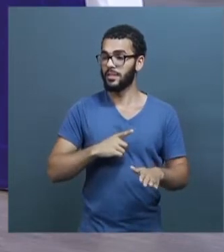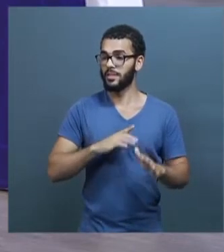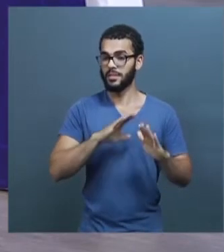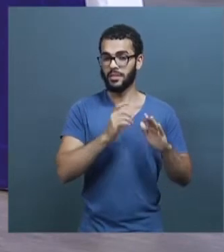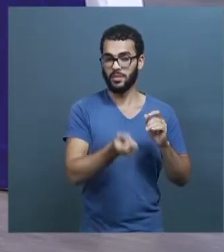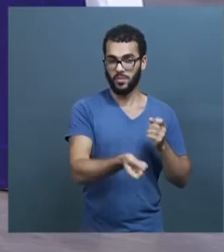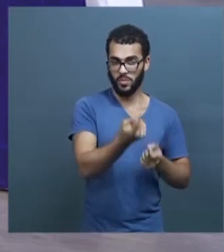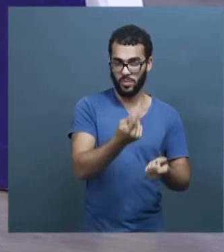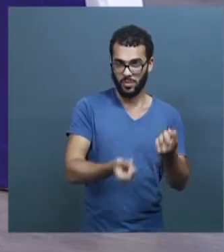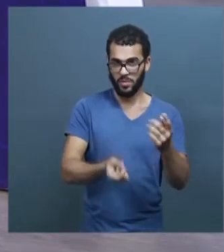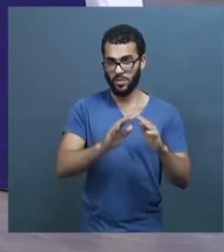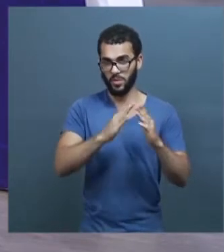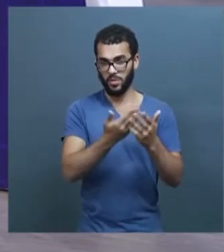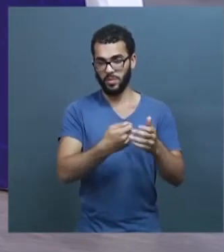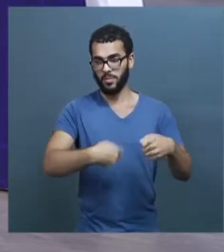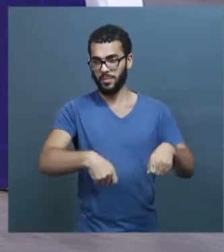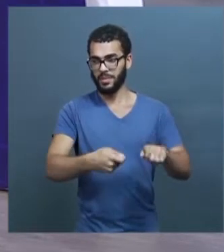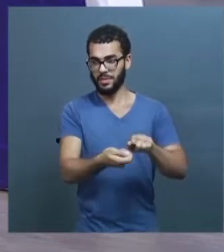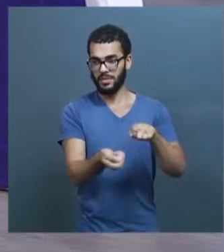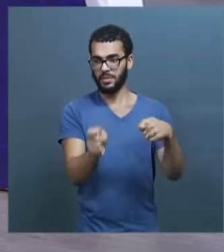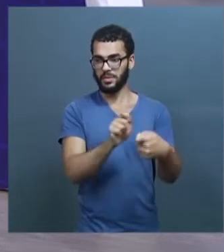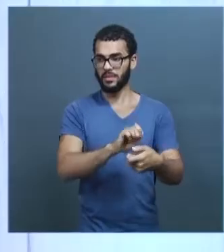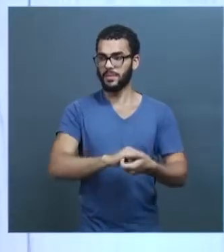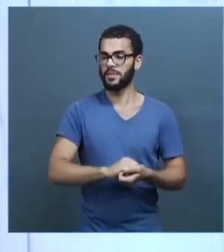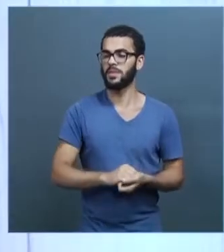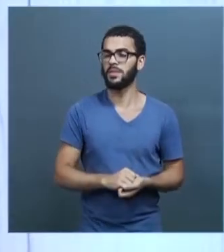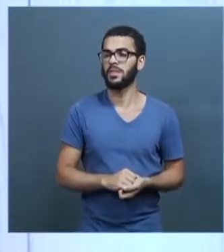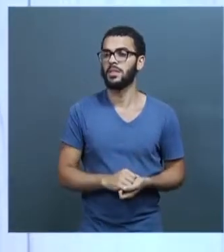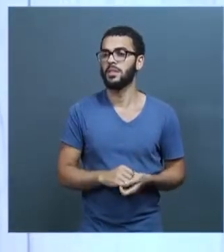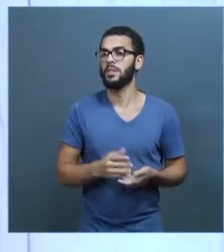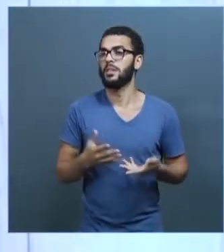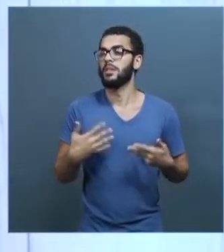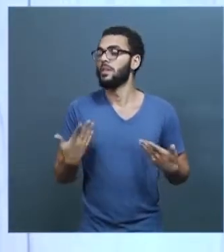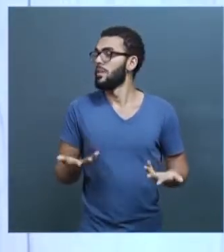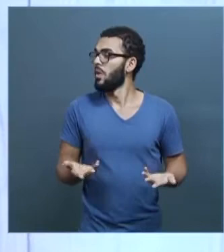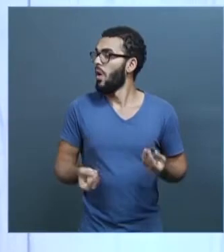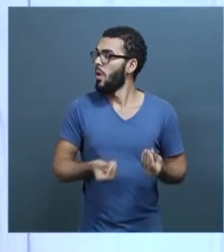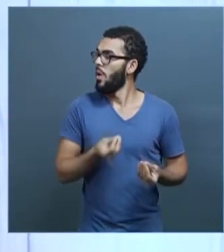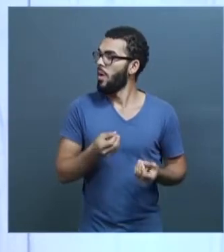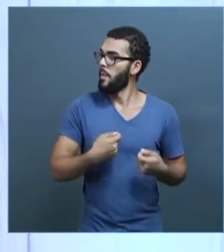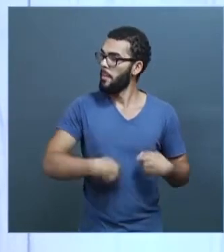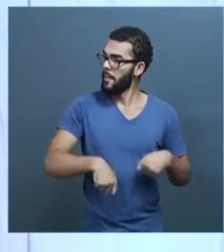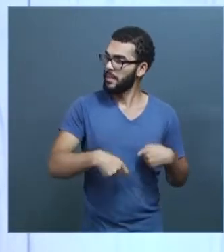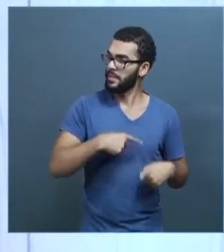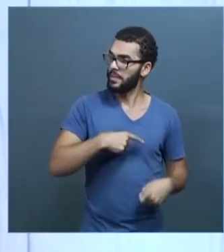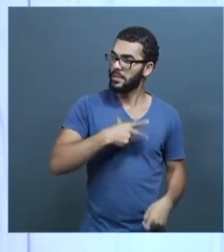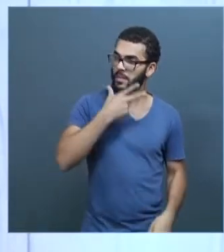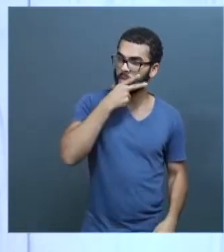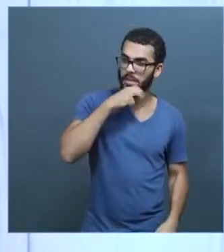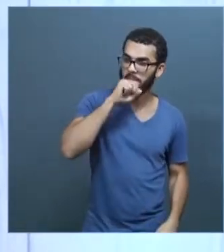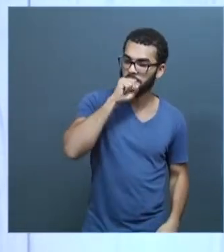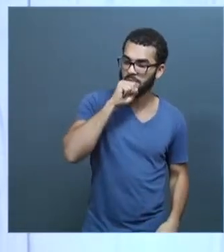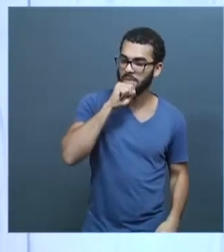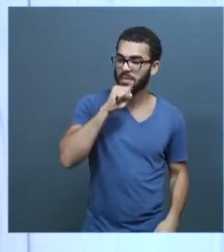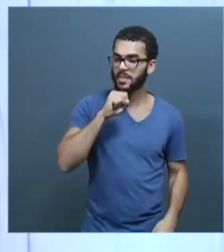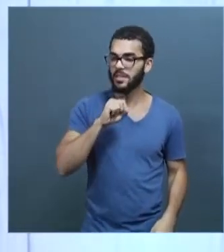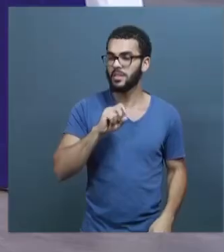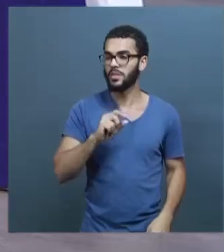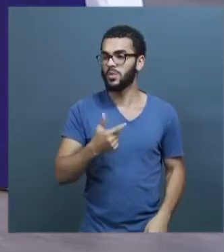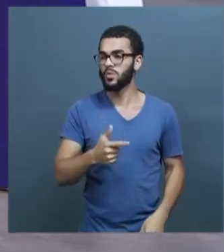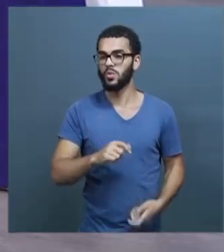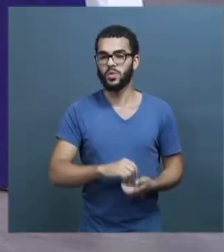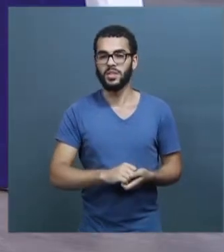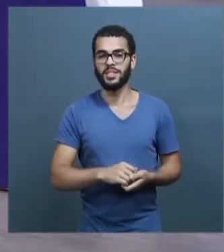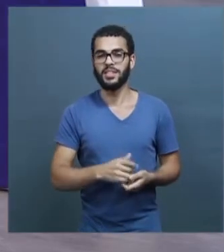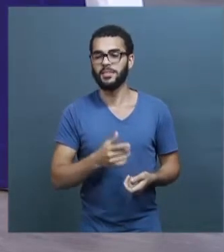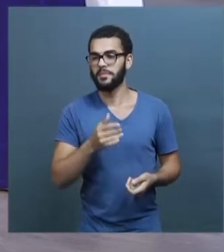de fiscalização do Estado com relação a isso, é preciso também que os pais não incentivem as crianças a levar de casa